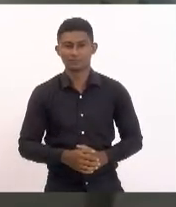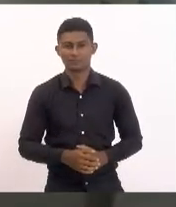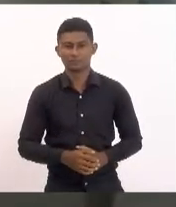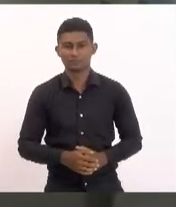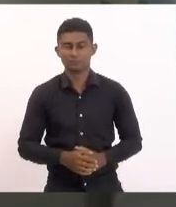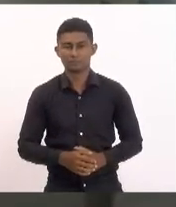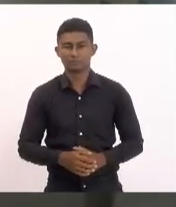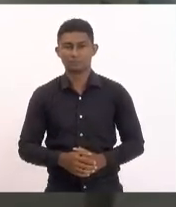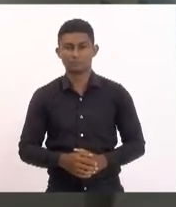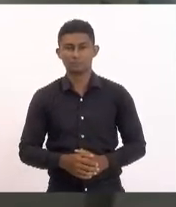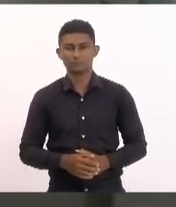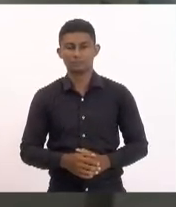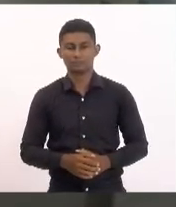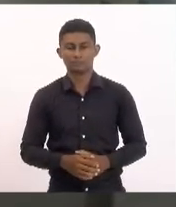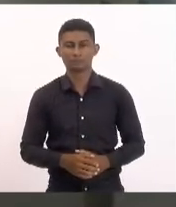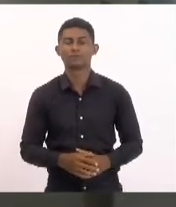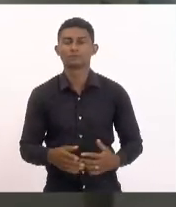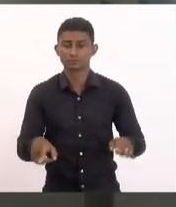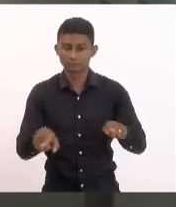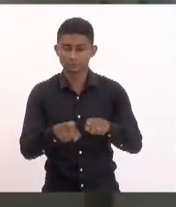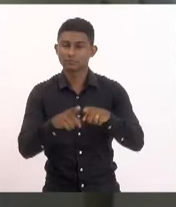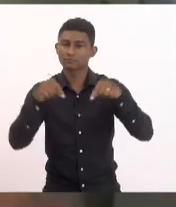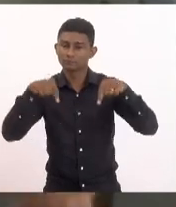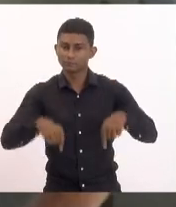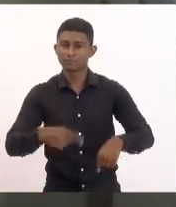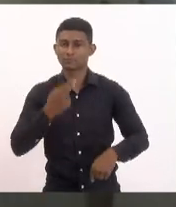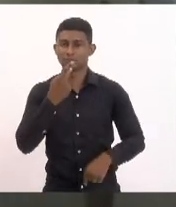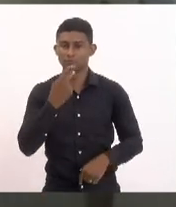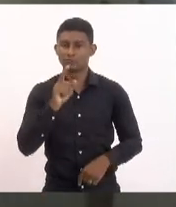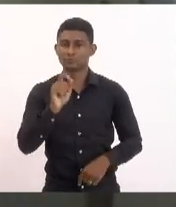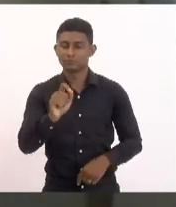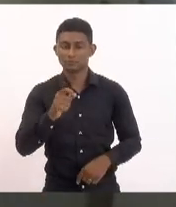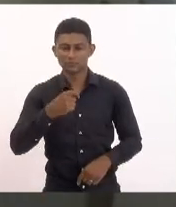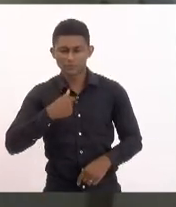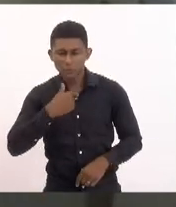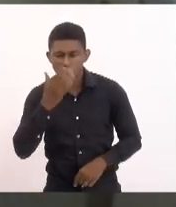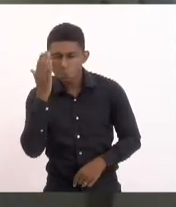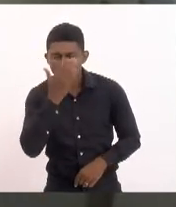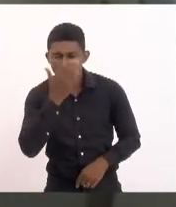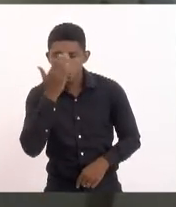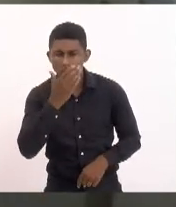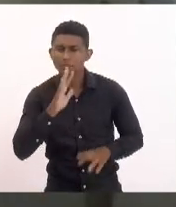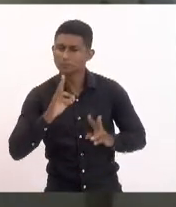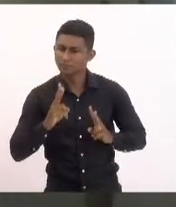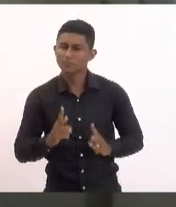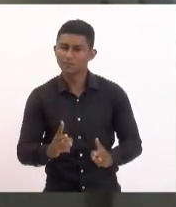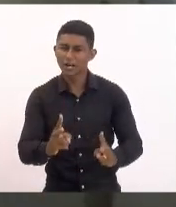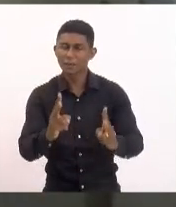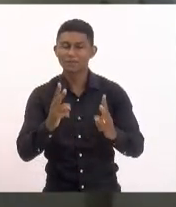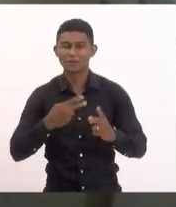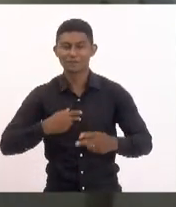Queria também registrar aqui, apesar de não estar vendo, eu sempre cumprimento